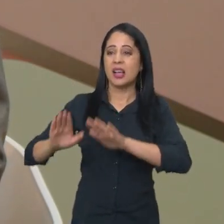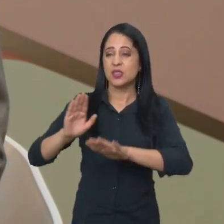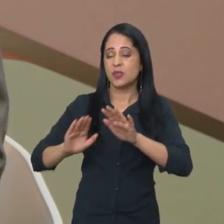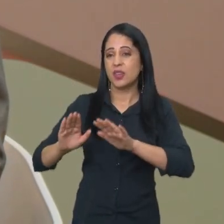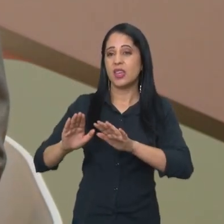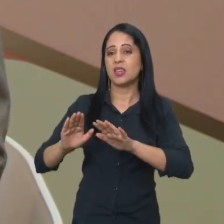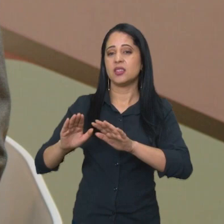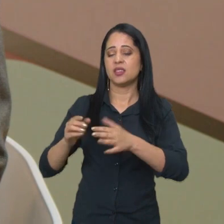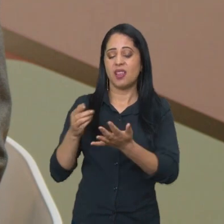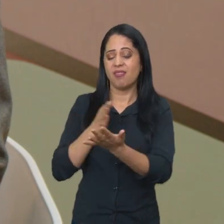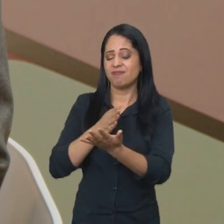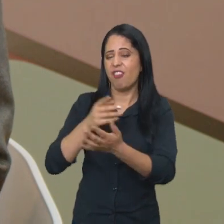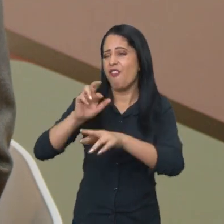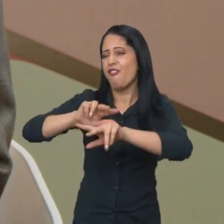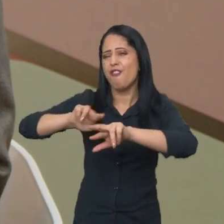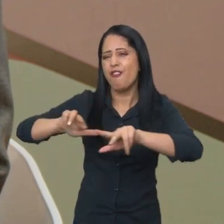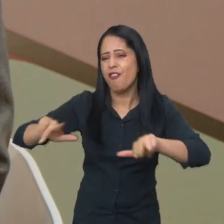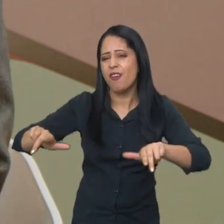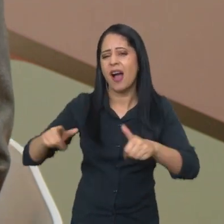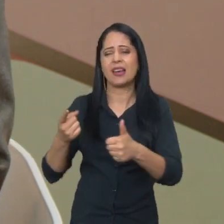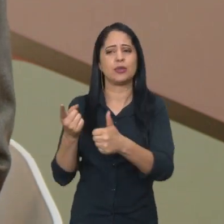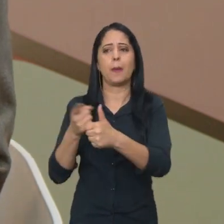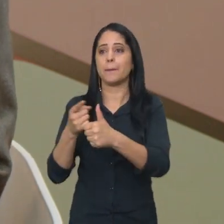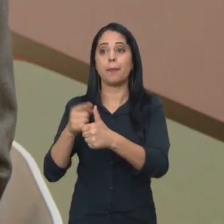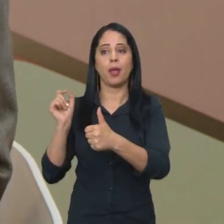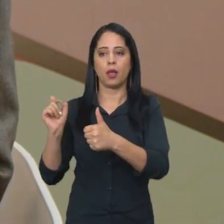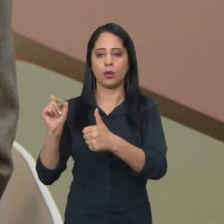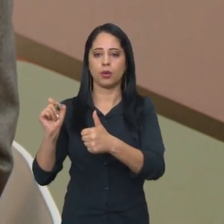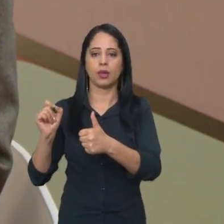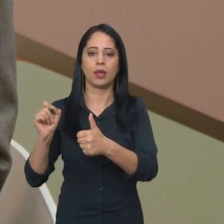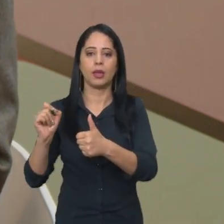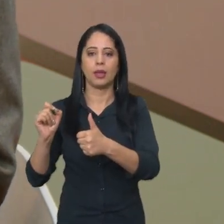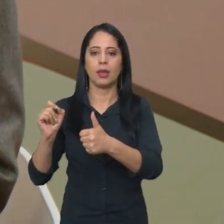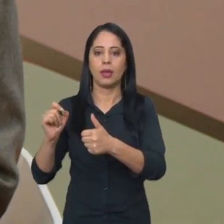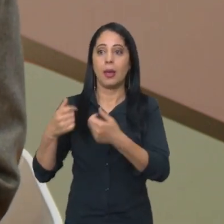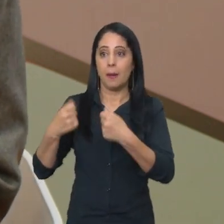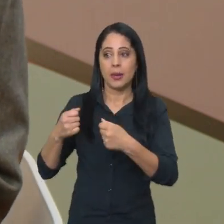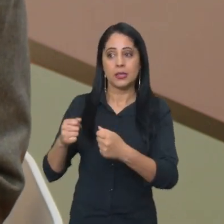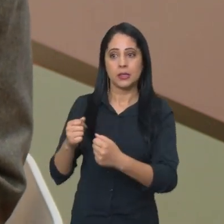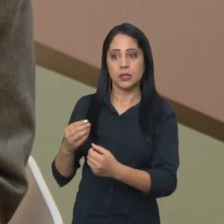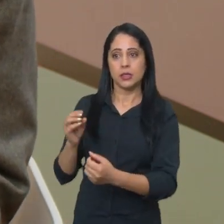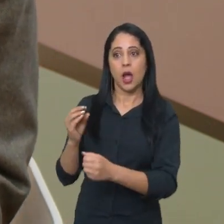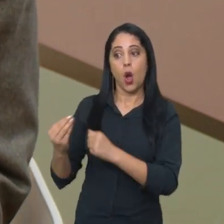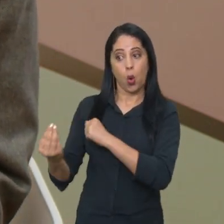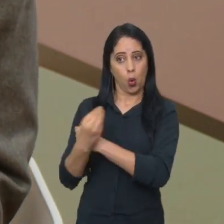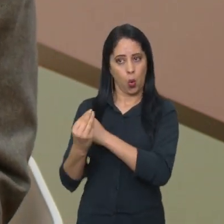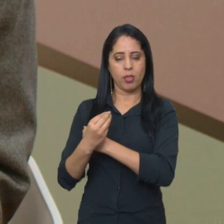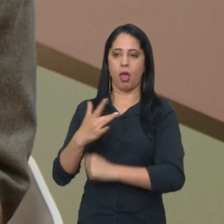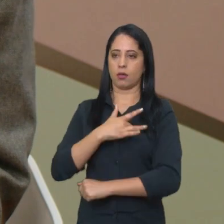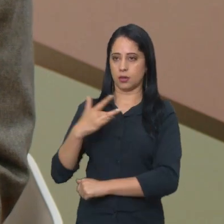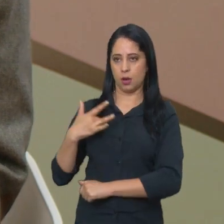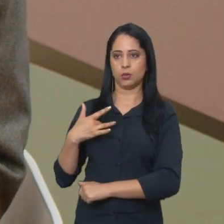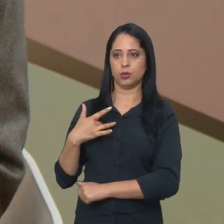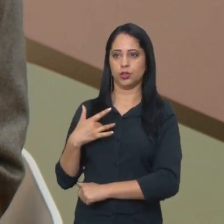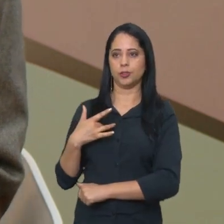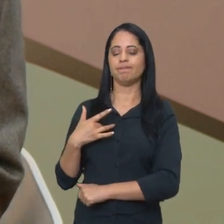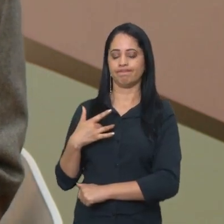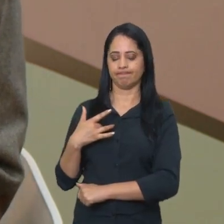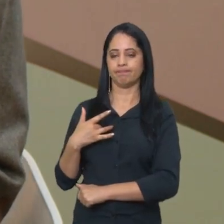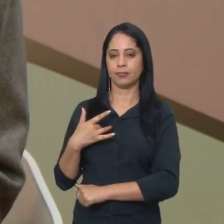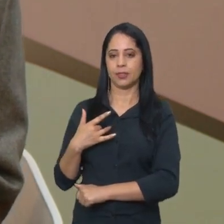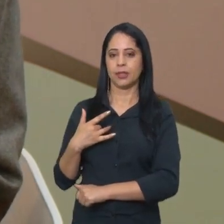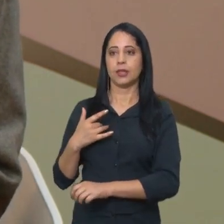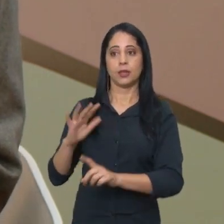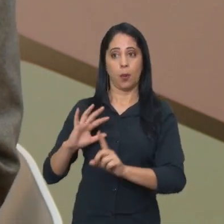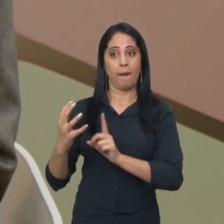de fatores. Então, a primeira coisa mais óbvia, assim, a gente tem que saber cuidar da saúde da gente. Isso